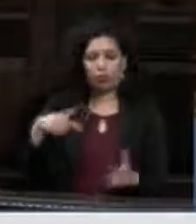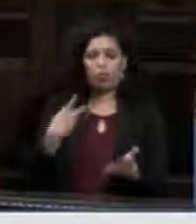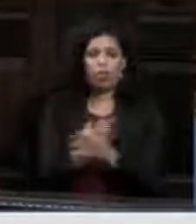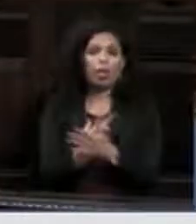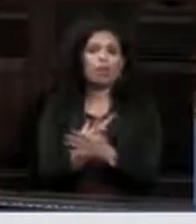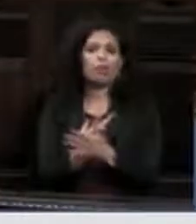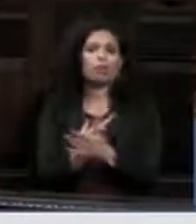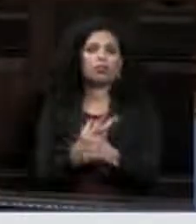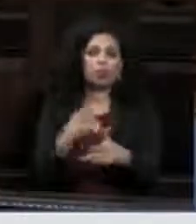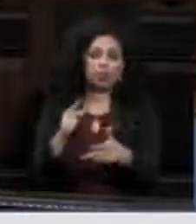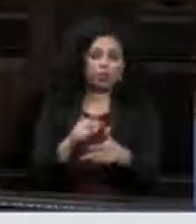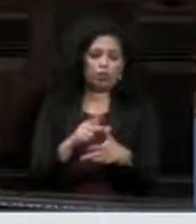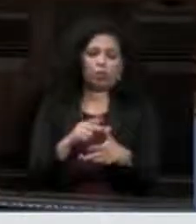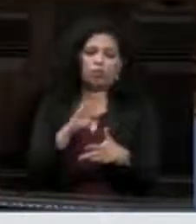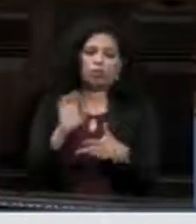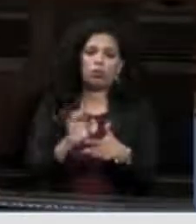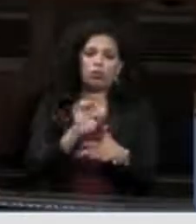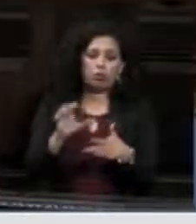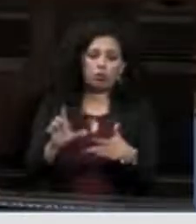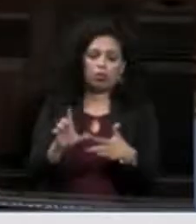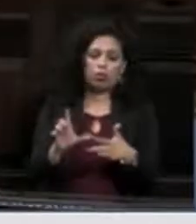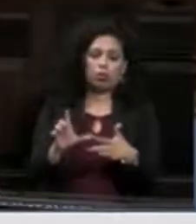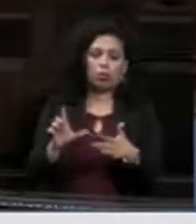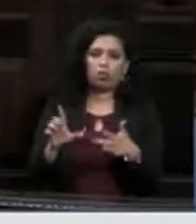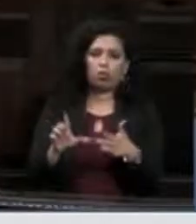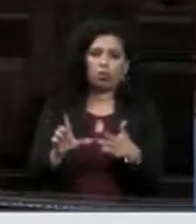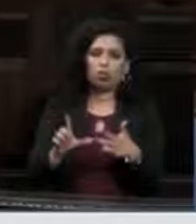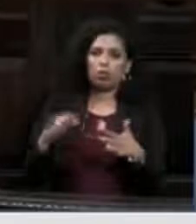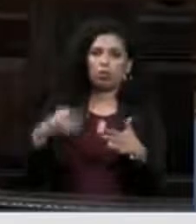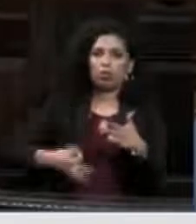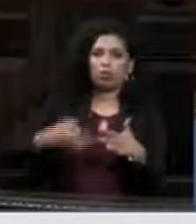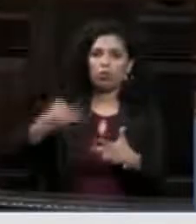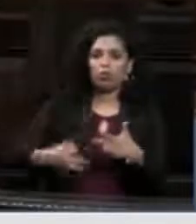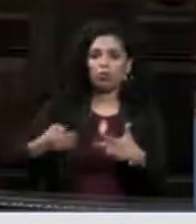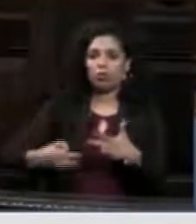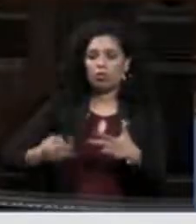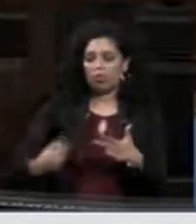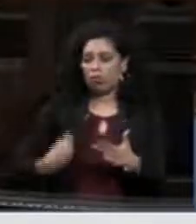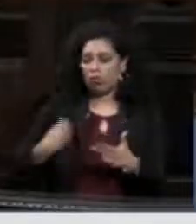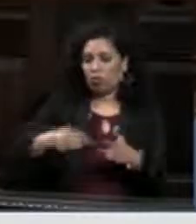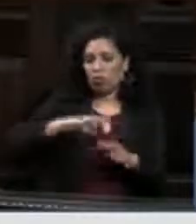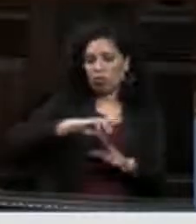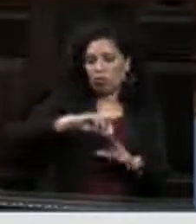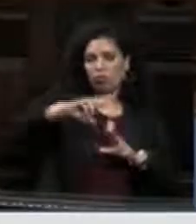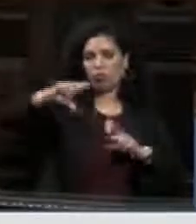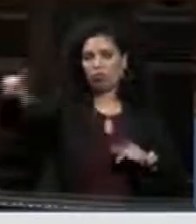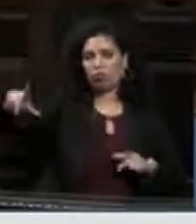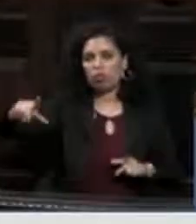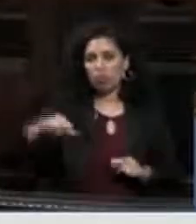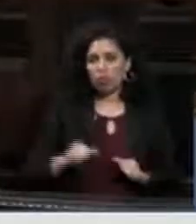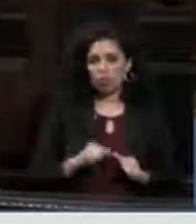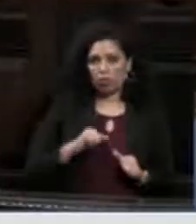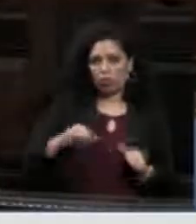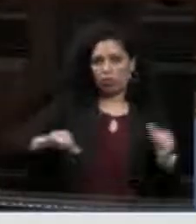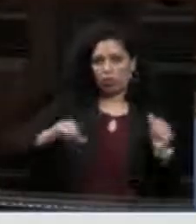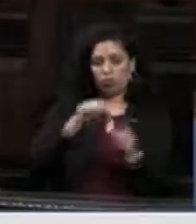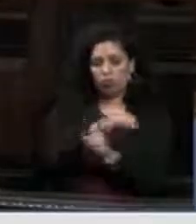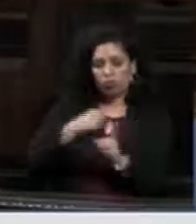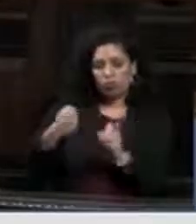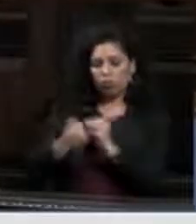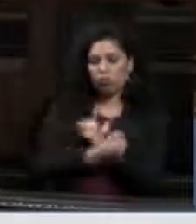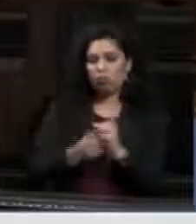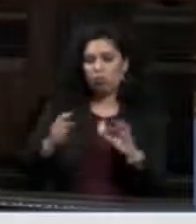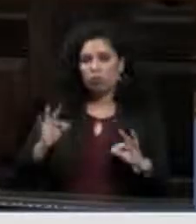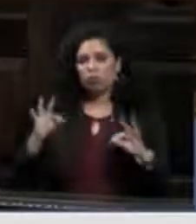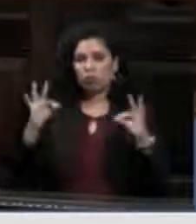poderes ricos, servidores e serviços públicos pobres para atender a população.